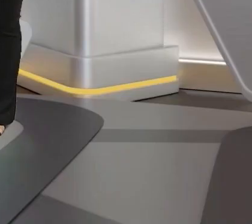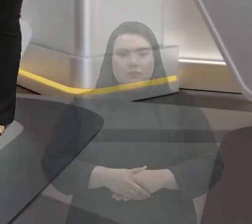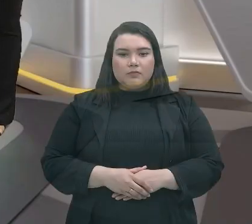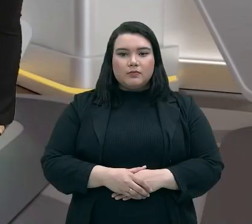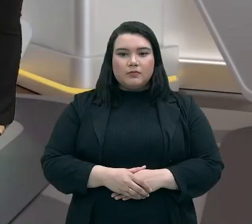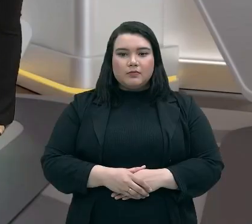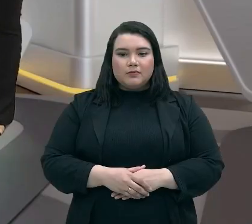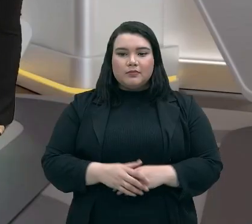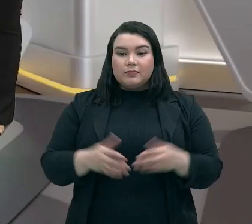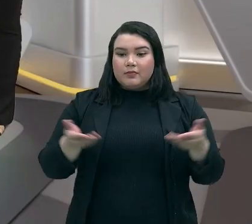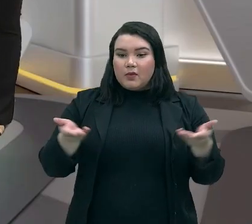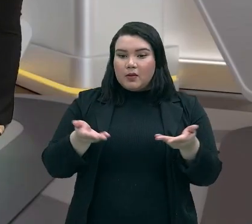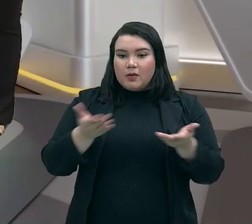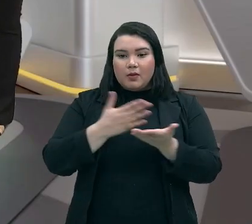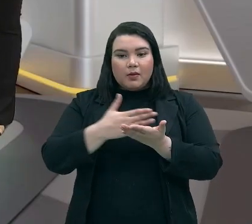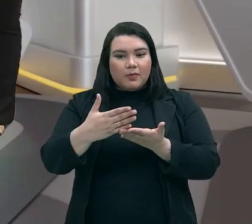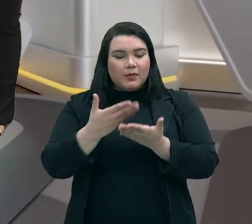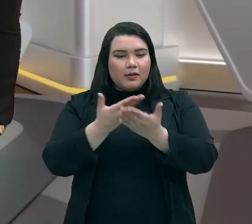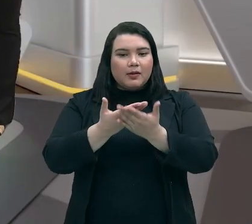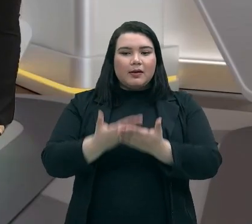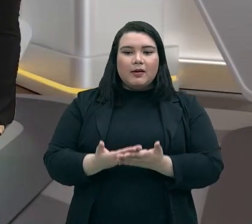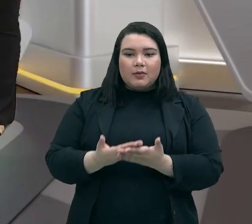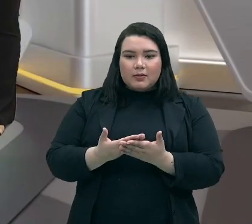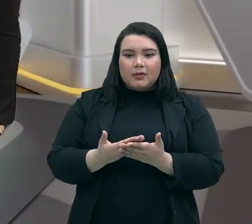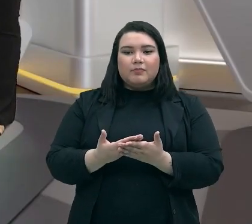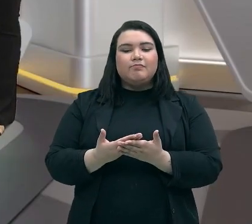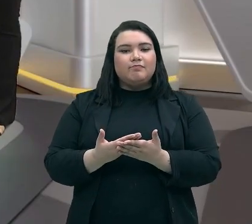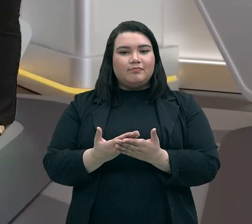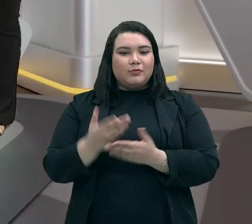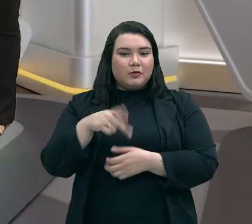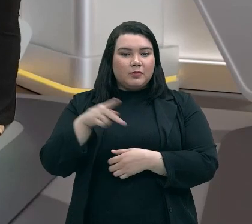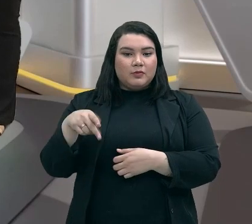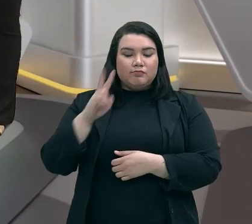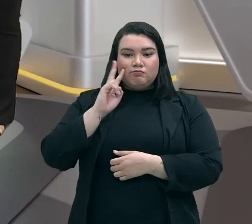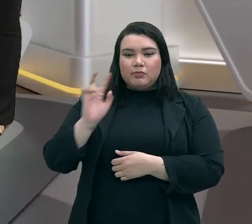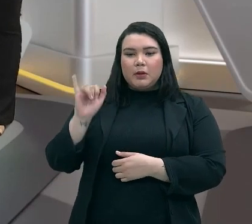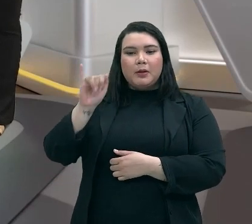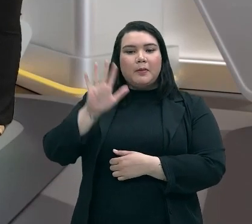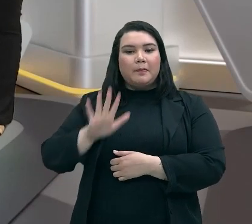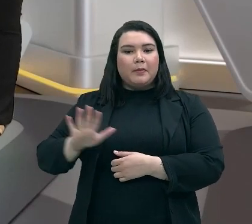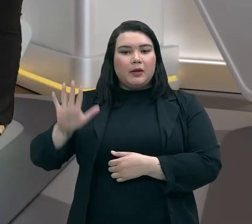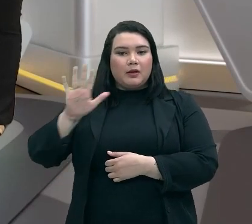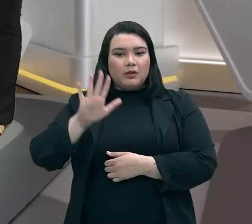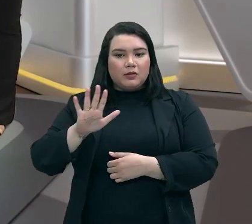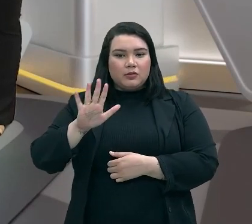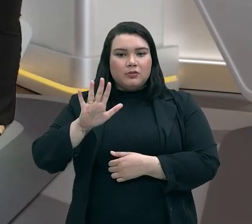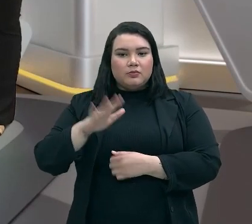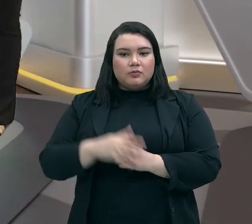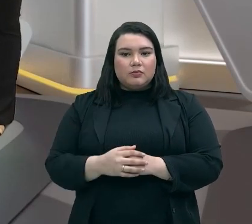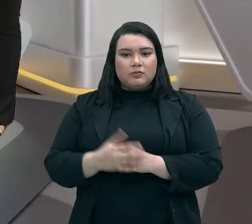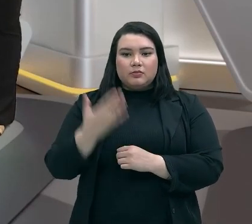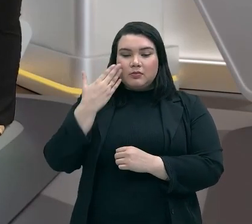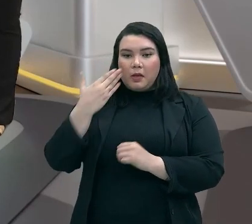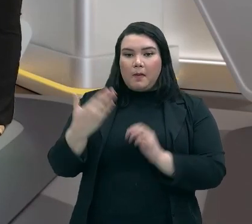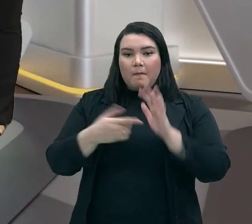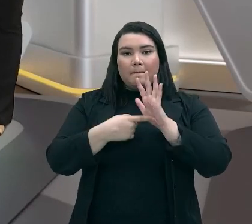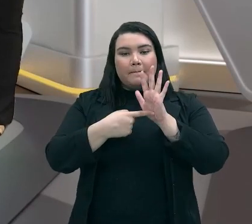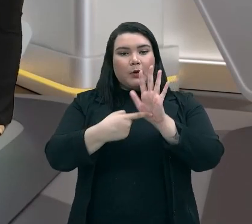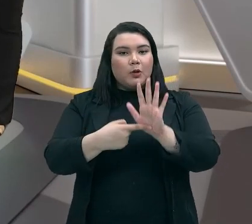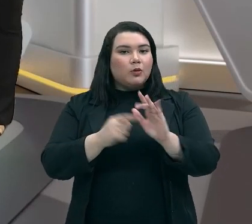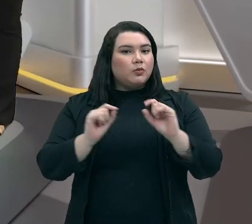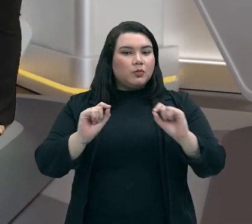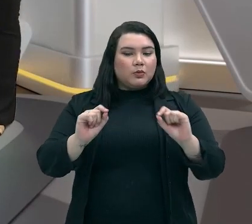E vamos iniciar a nossa aula, né, professora Yara, com essa imagem, né, que já mostra